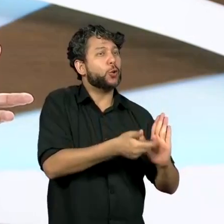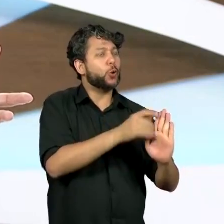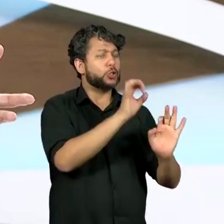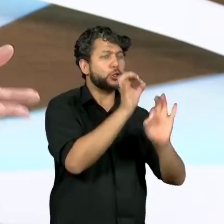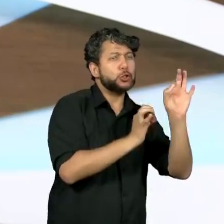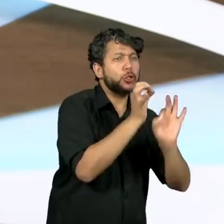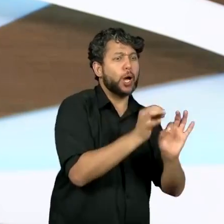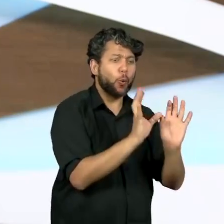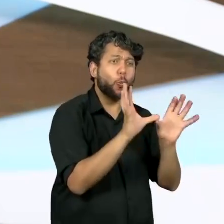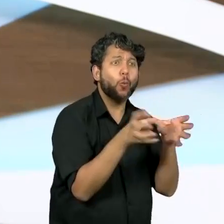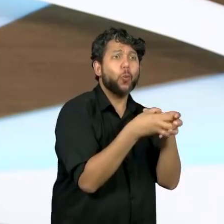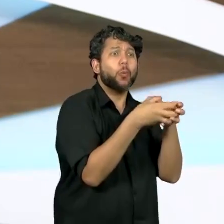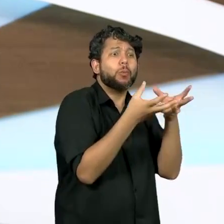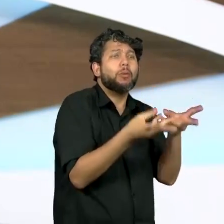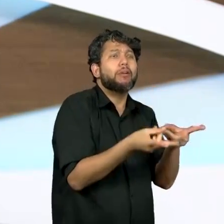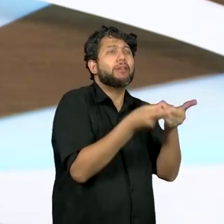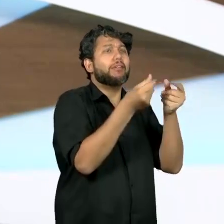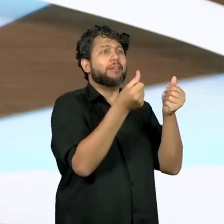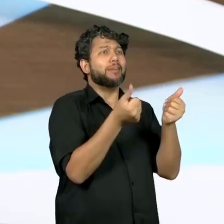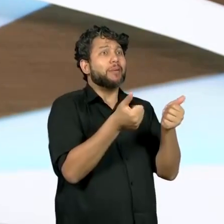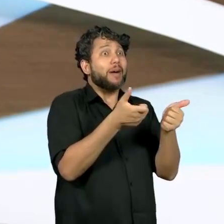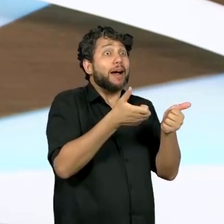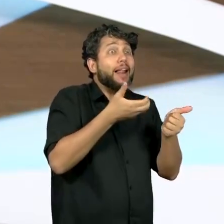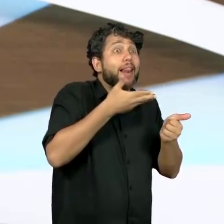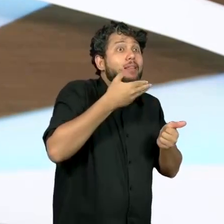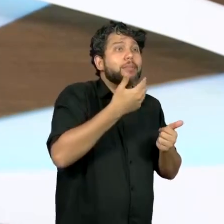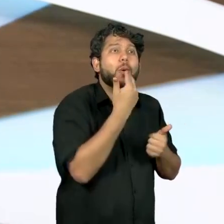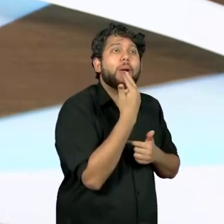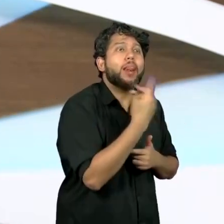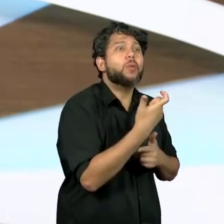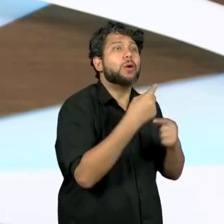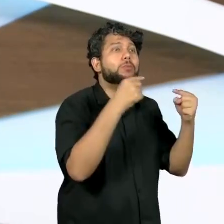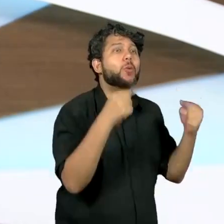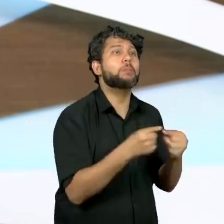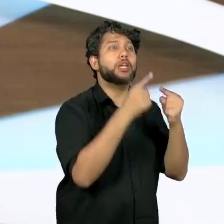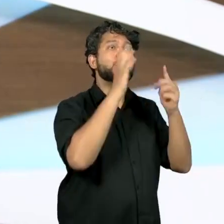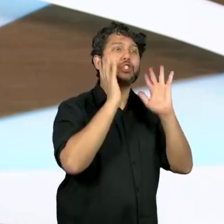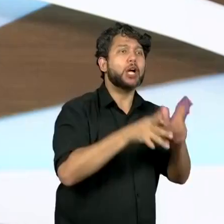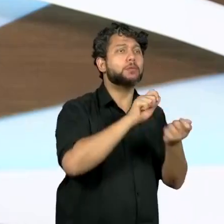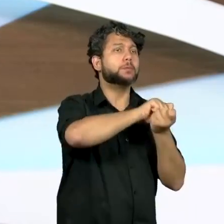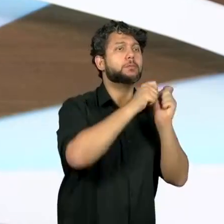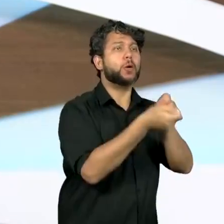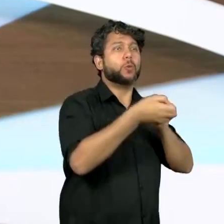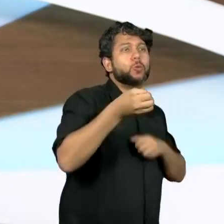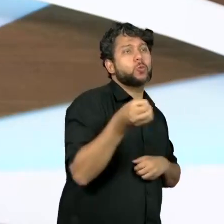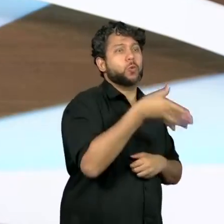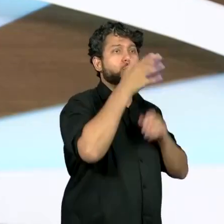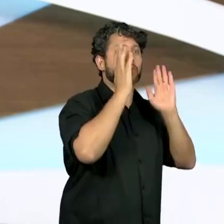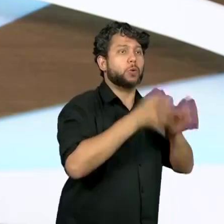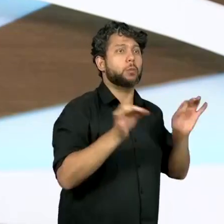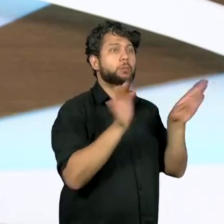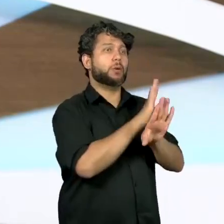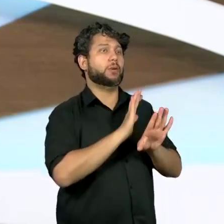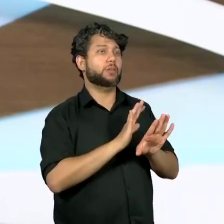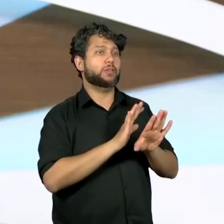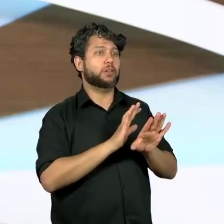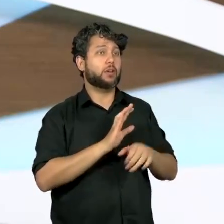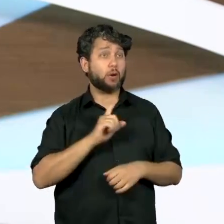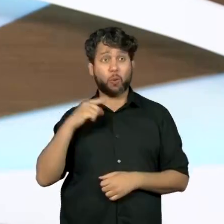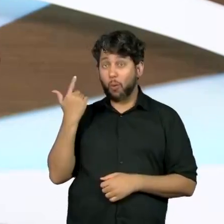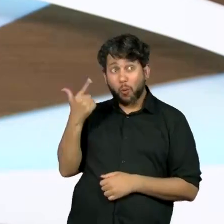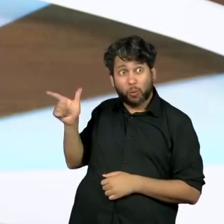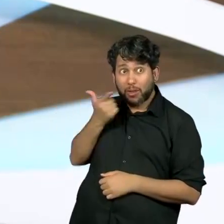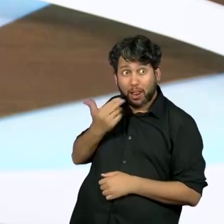ao contrário das outras línguas europeias que não foram desmontadas. E isso torna-se mais notável